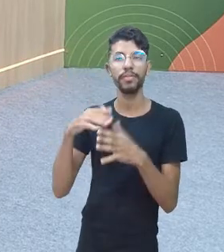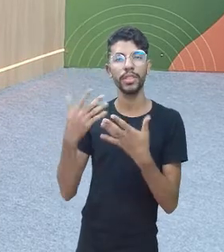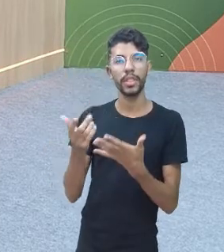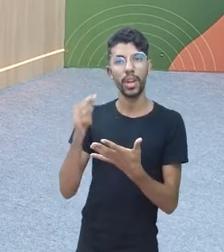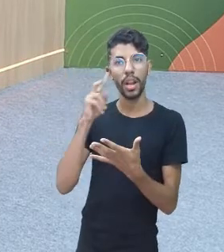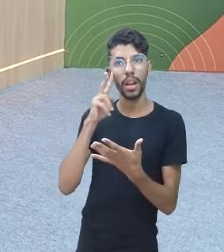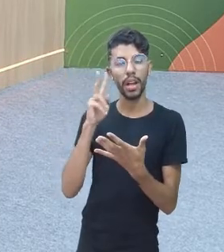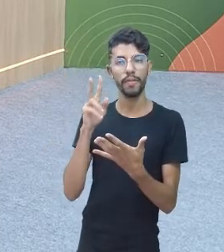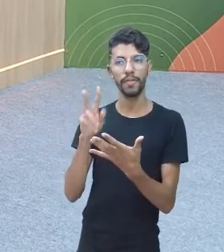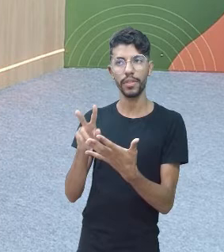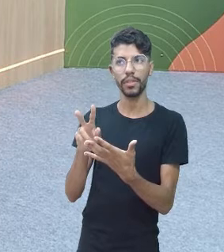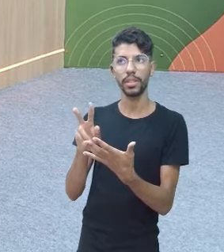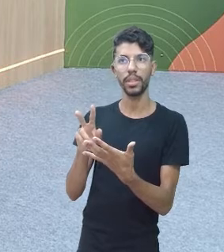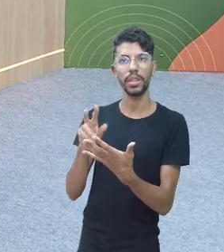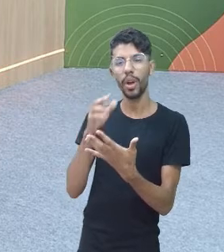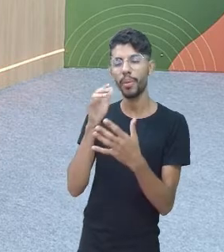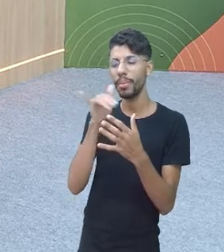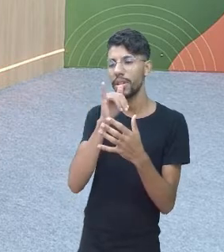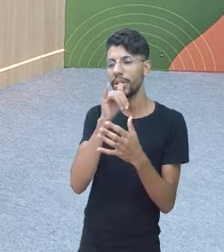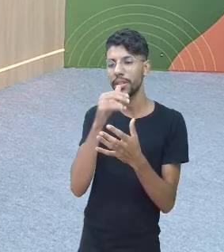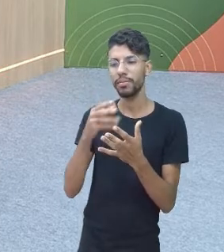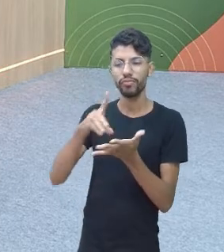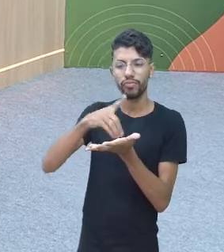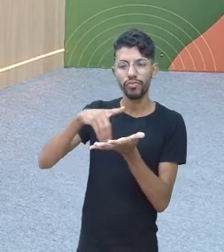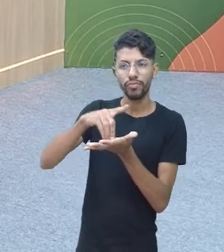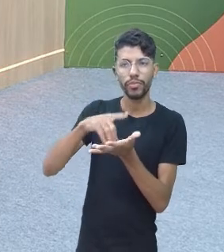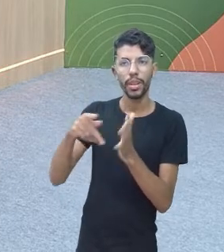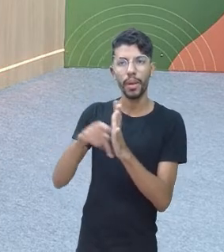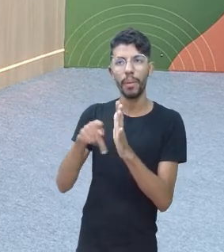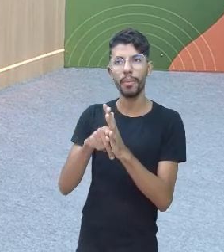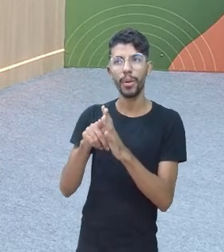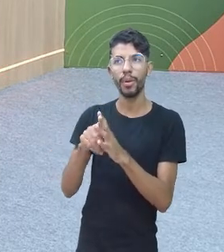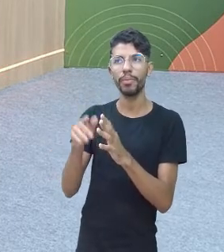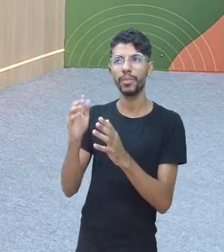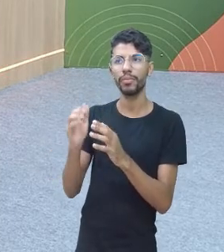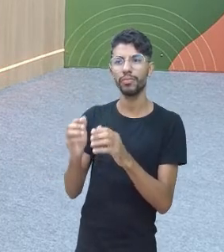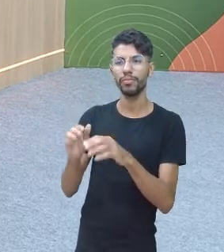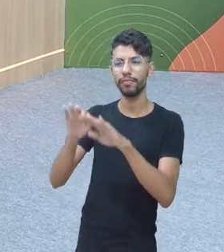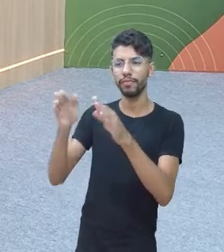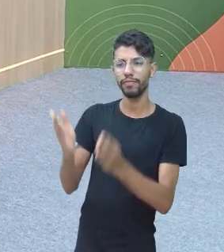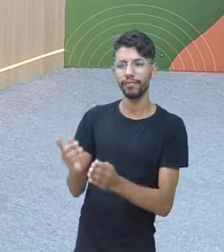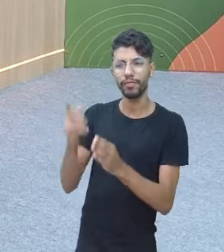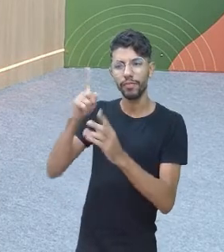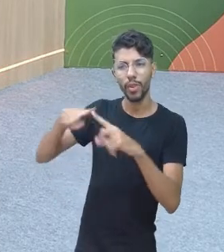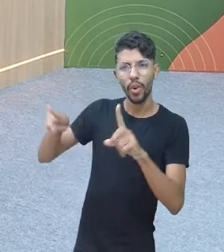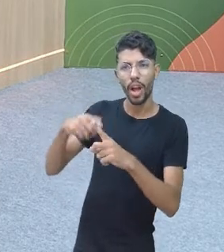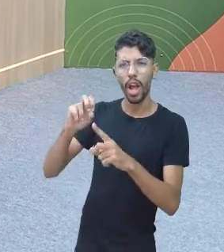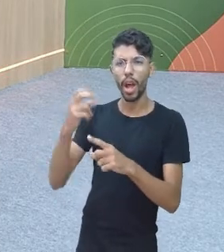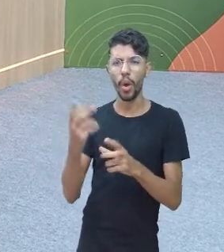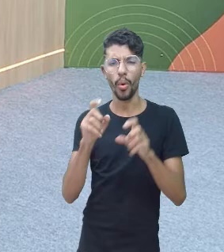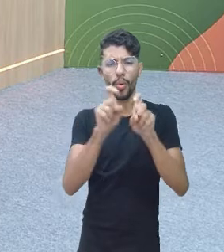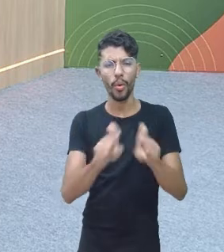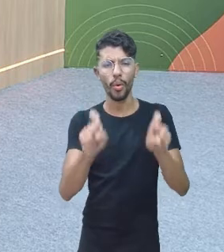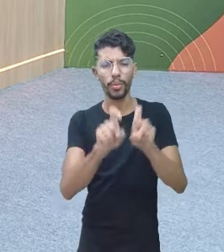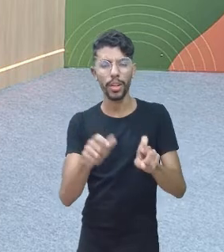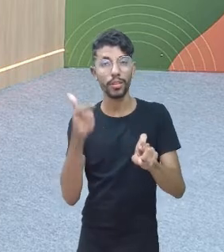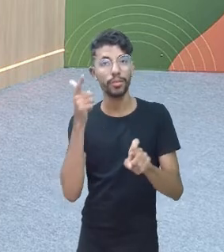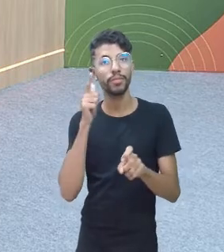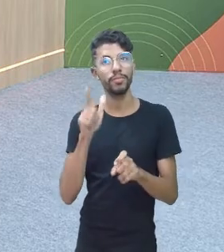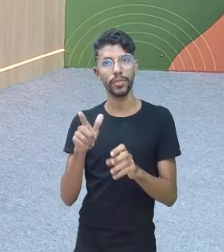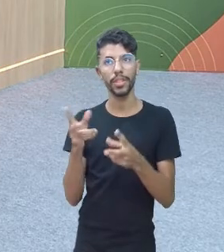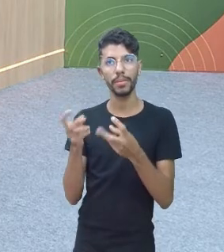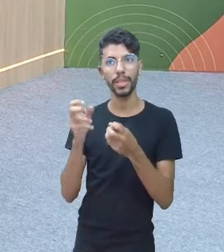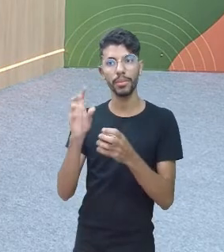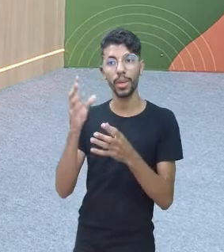CDs no computador, no som, em qualquer plataforma que ele consiga visualizar o que tem no CD.